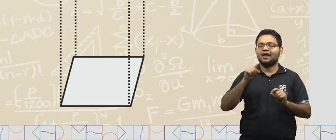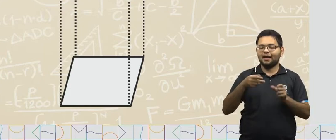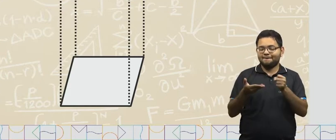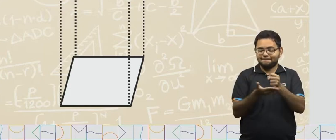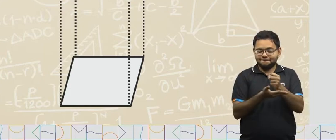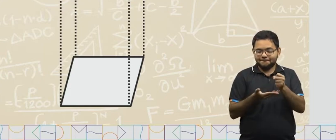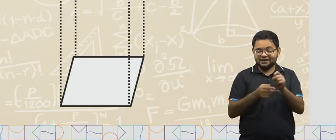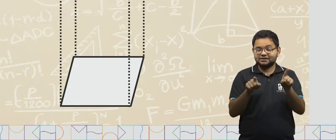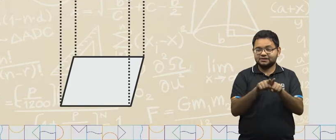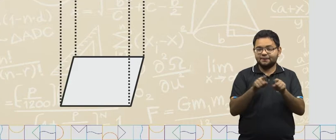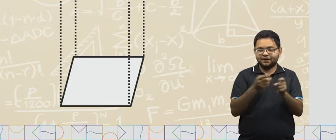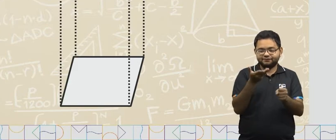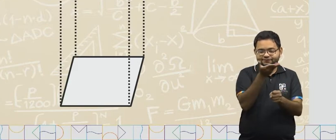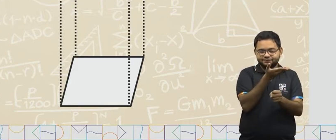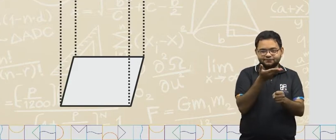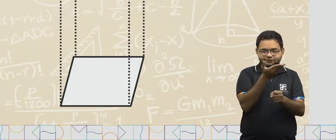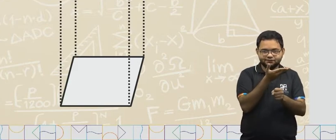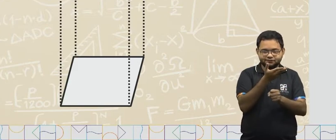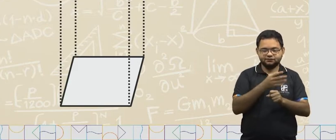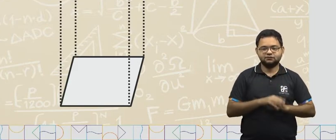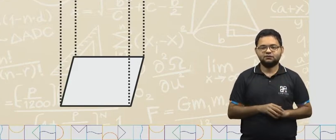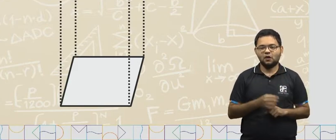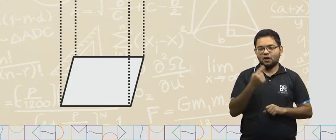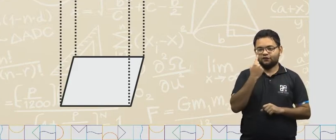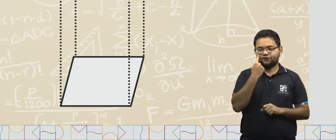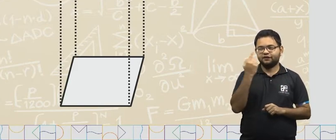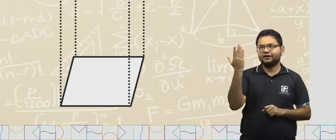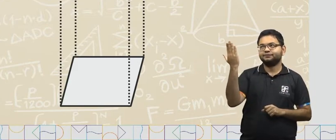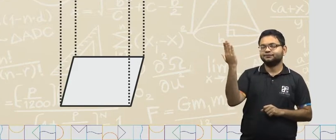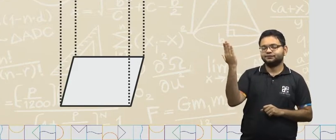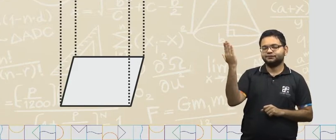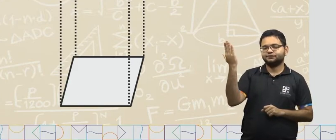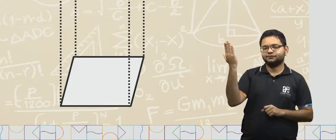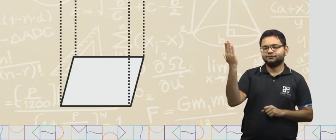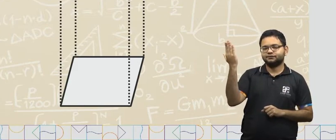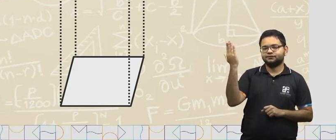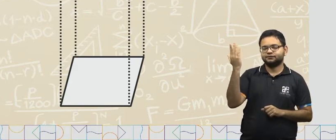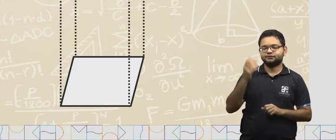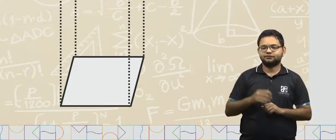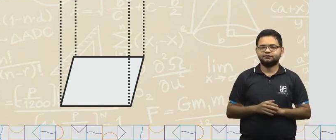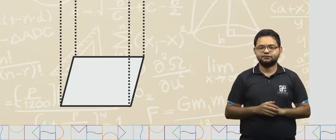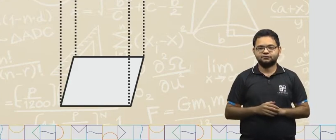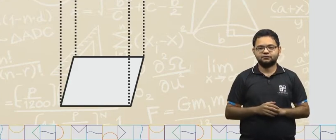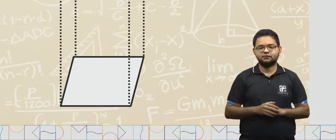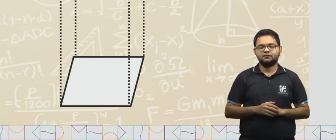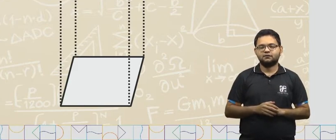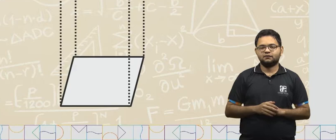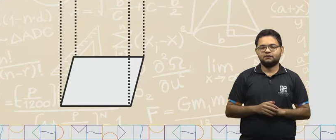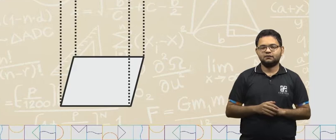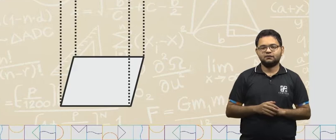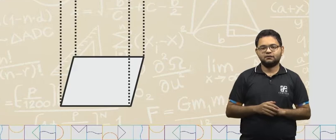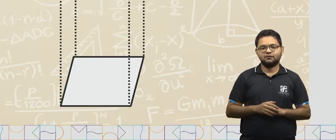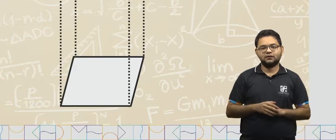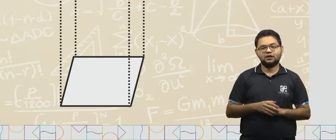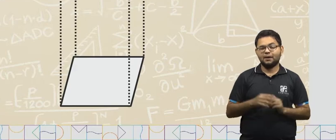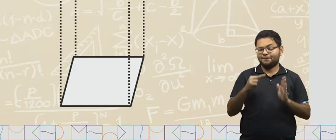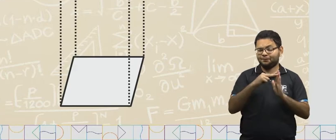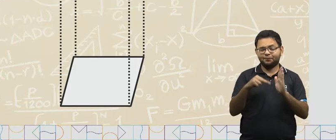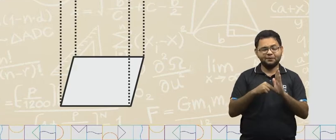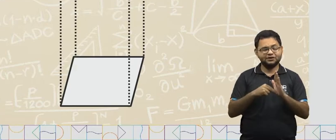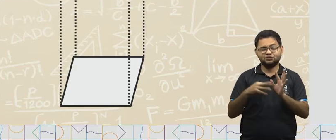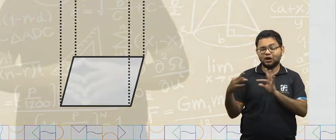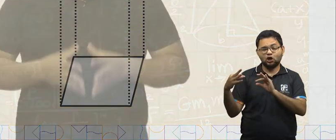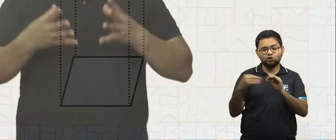topo, a parte inferior e a parte superior da figura. Isso serve para todos